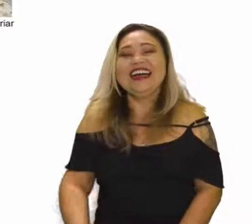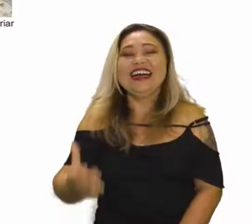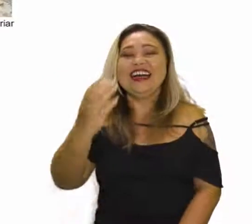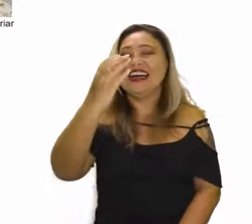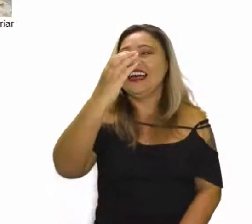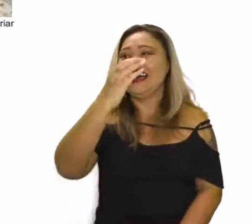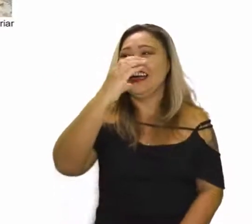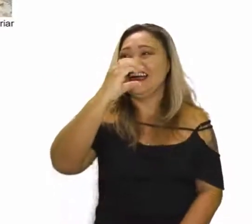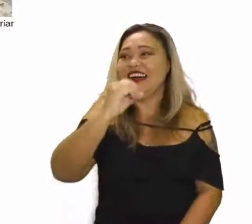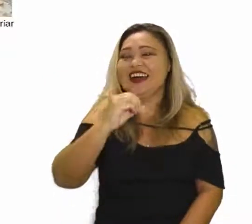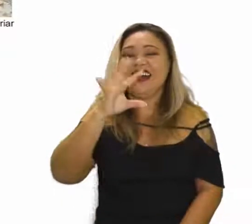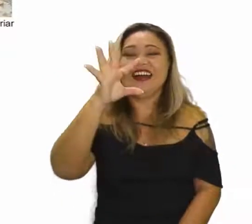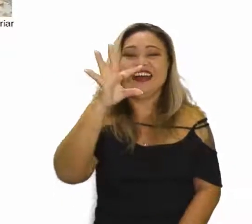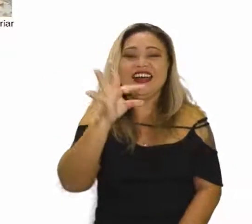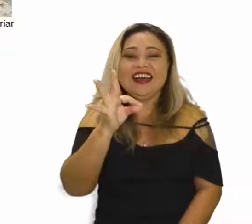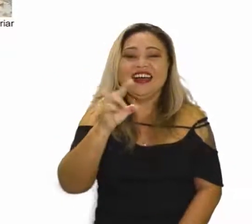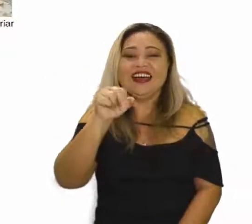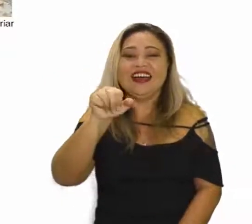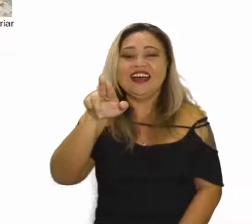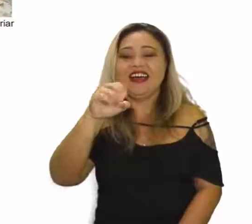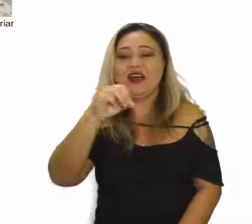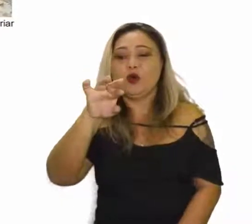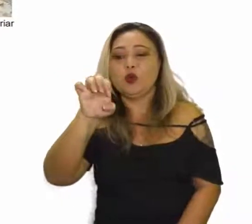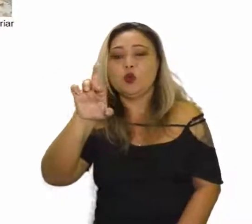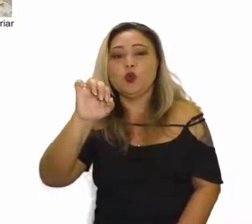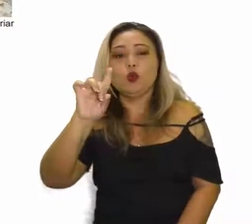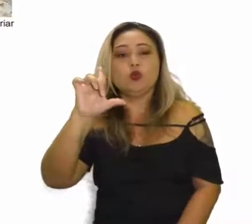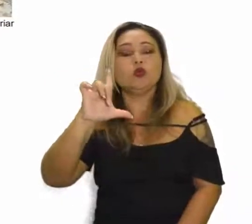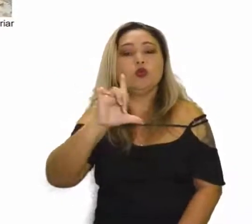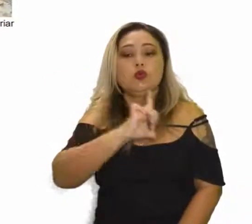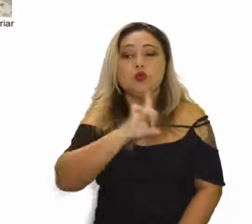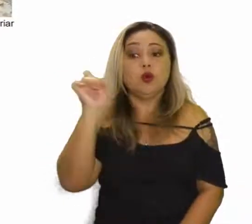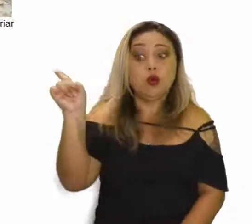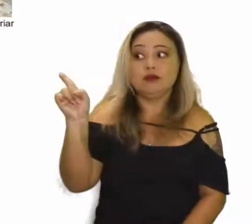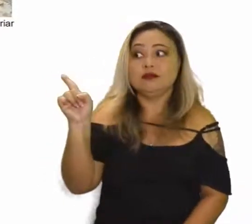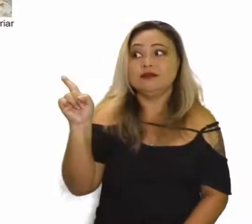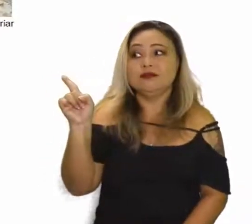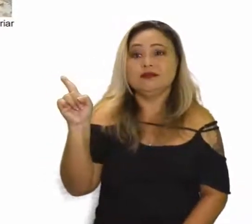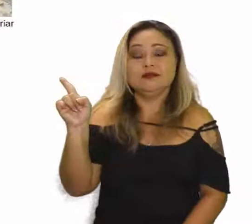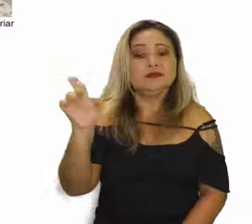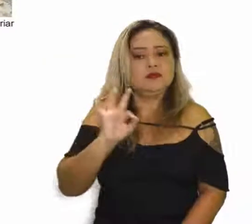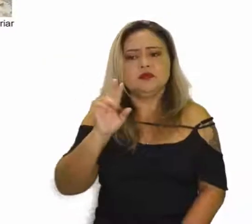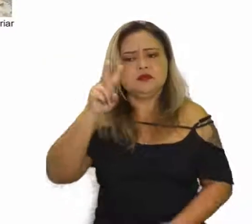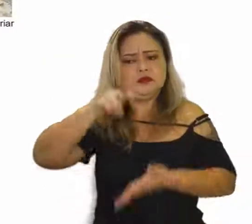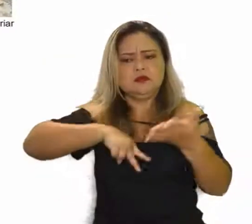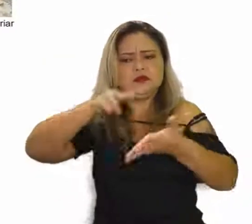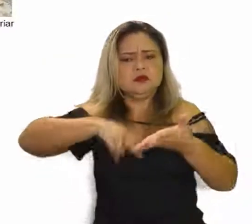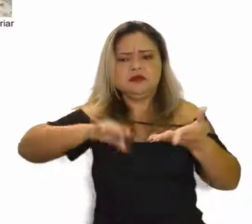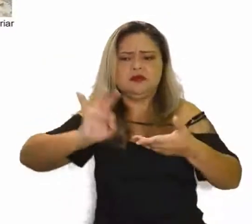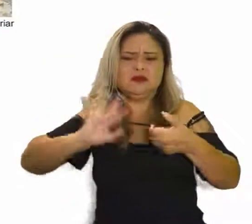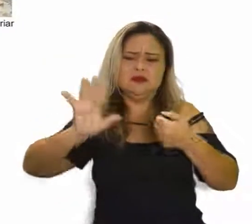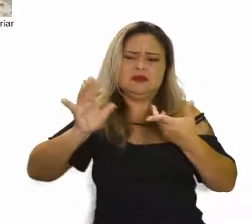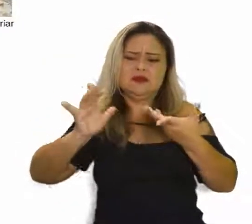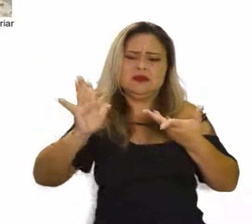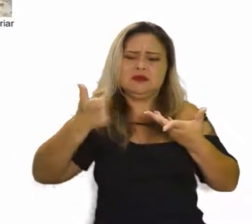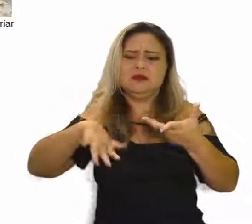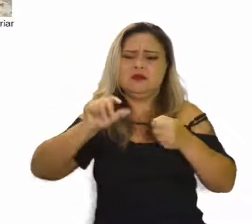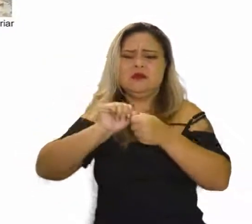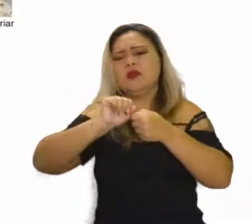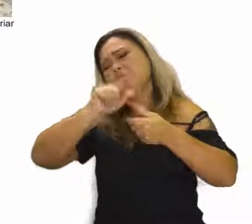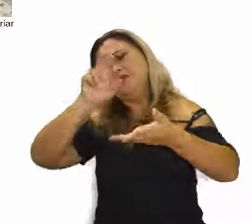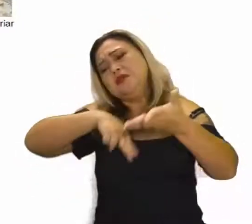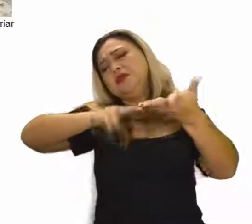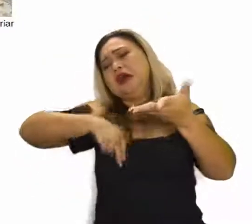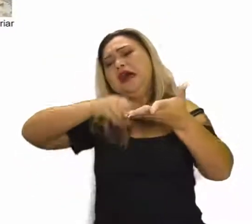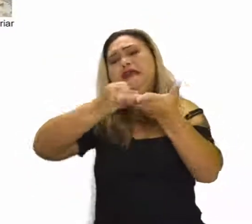Cotonicultura é a prática de criação das codornas. Encontra-se... Olha, a criação... Eu não vou ler não, tá, galerinha? Porque todo mundo já foi